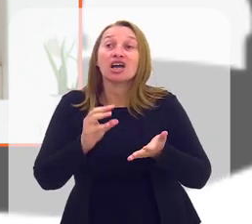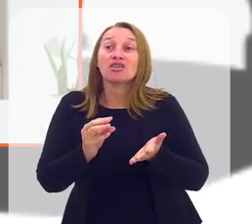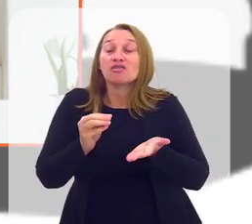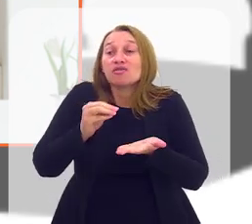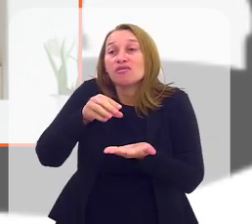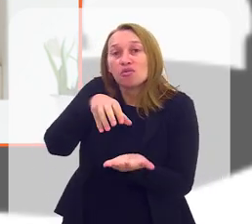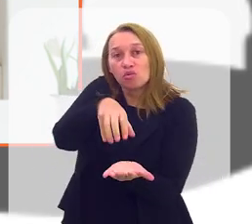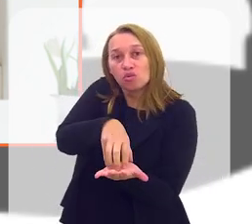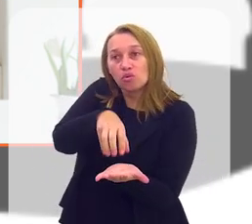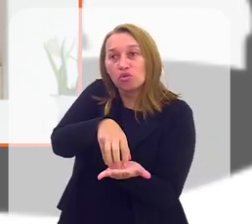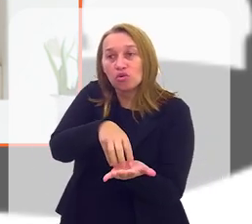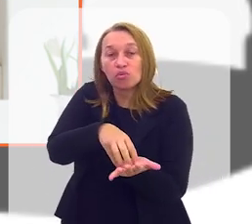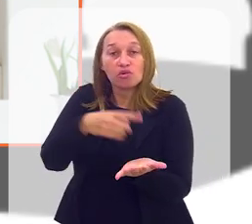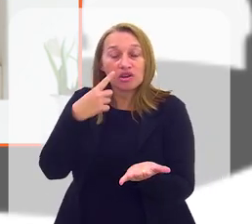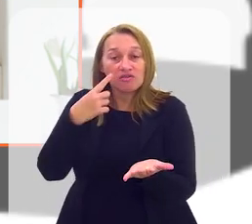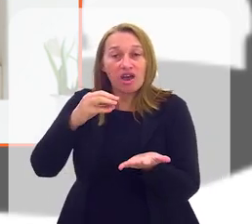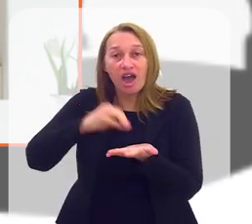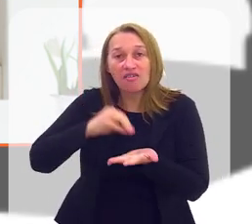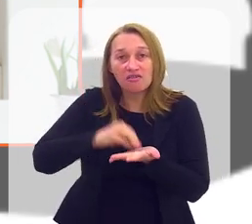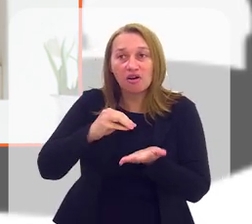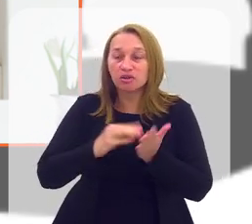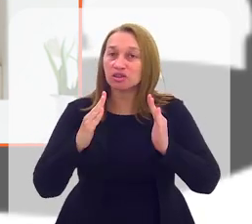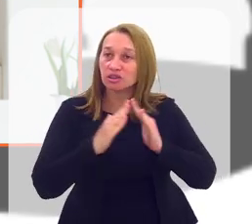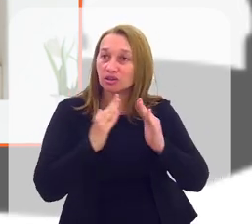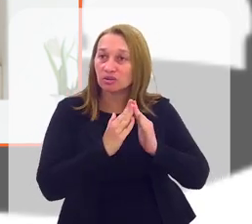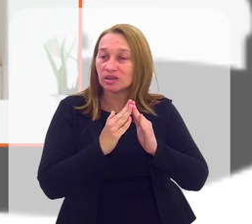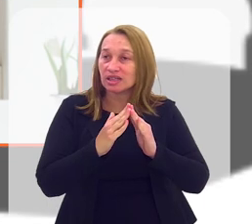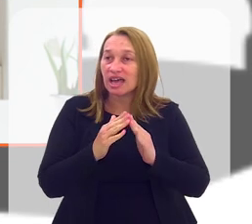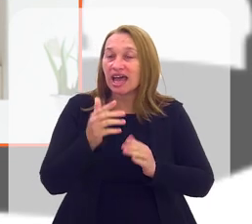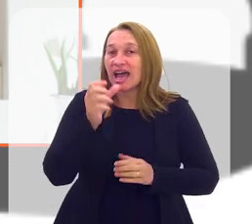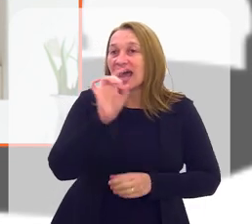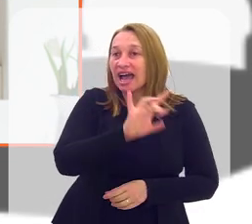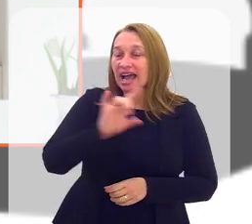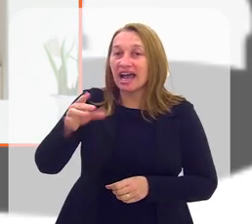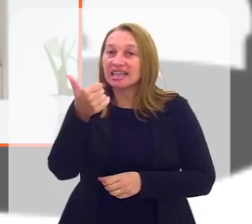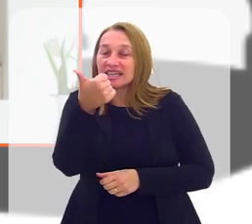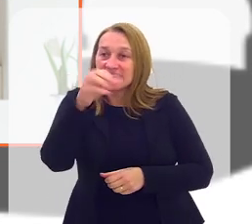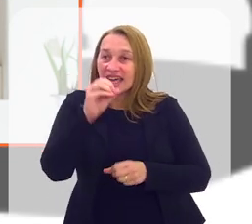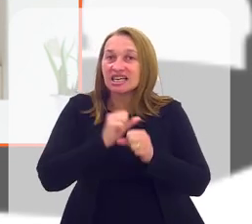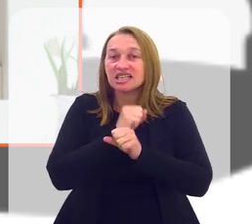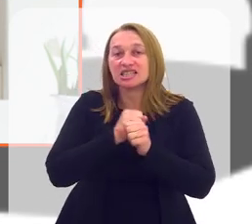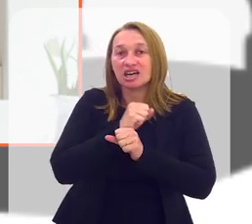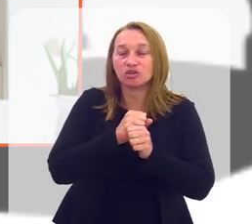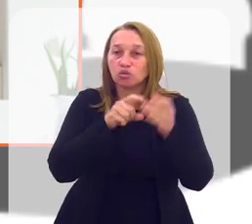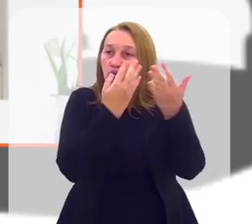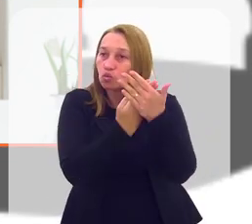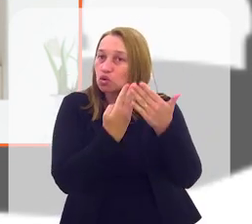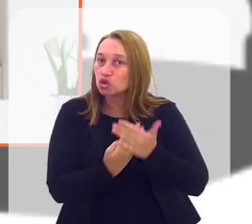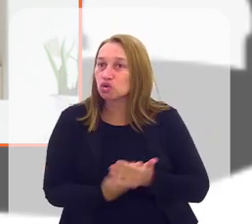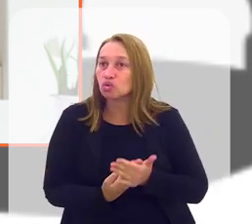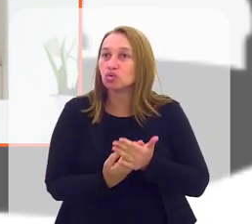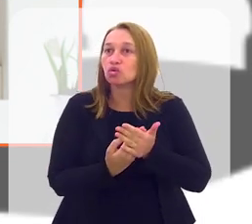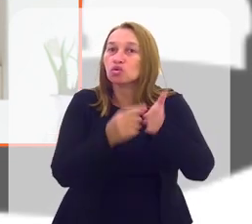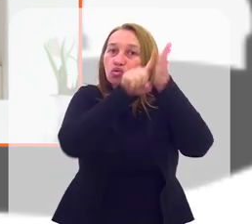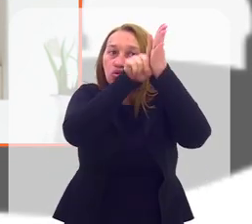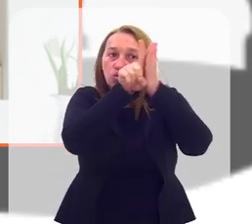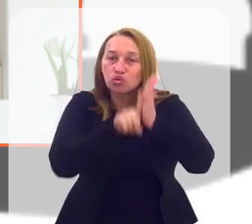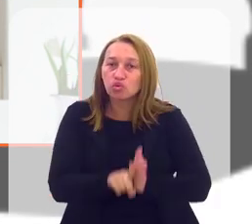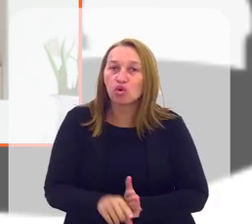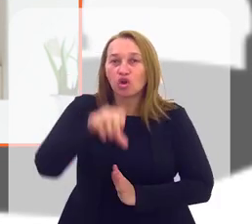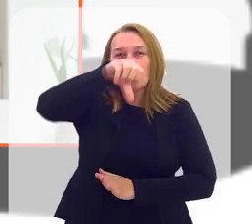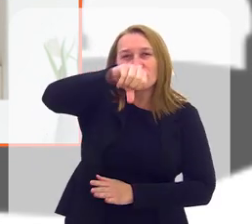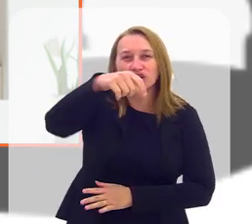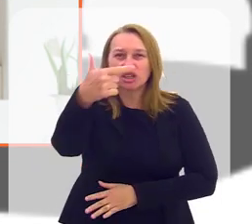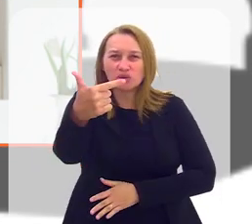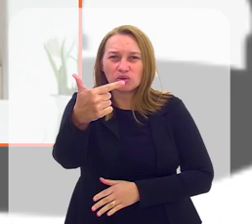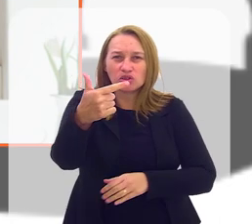e Inadequação Habitacional, a ser realizado a cada 10 anos. Ele tem como objetivo mapear nos